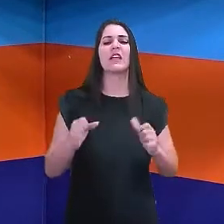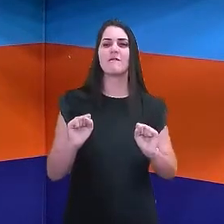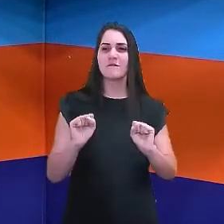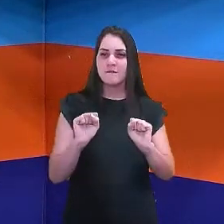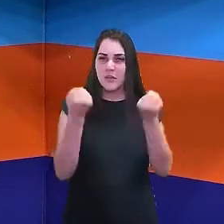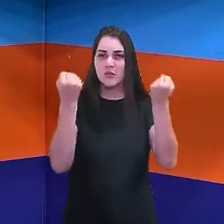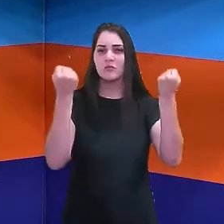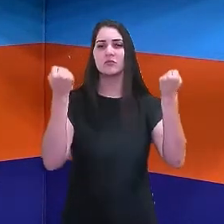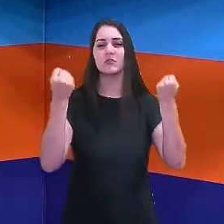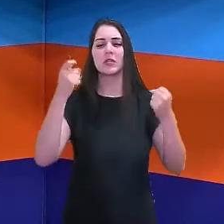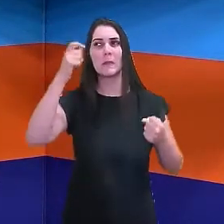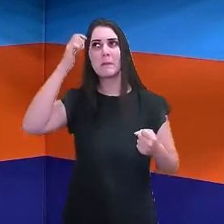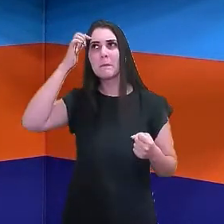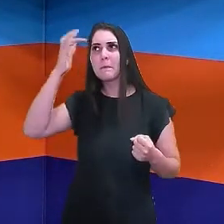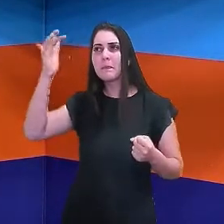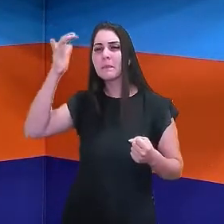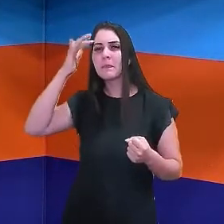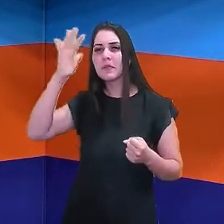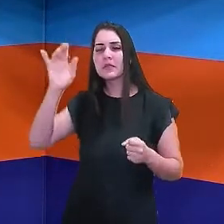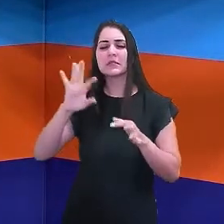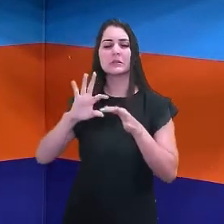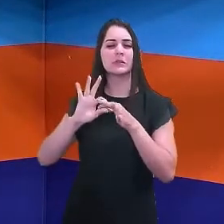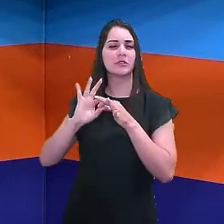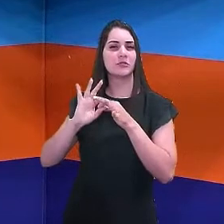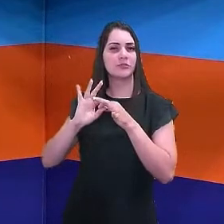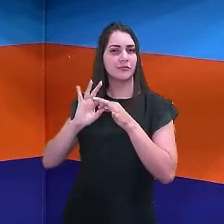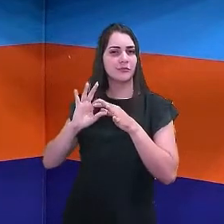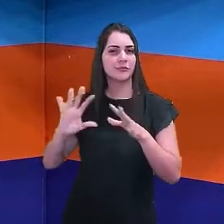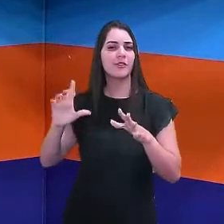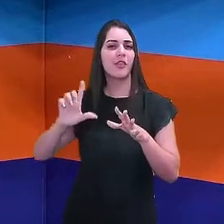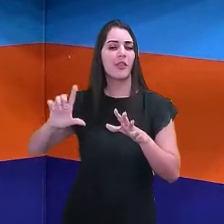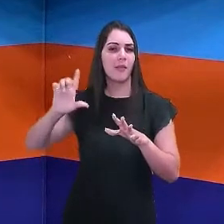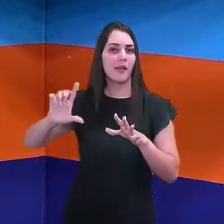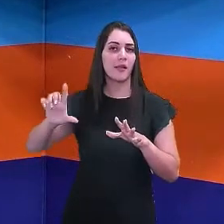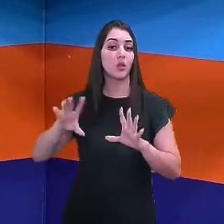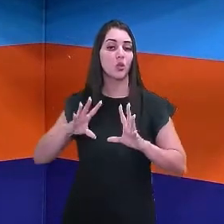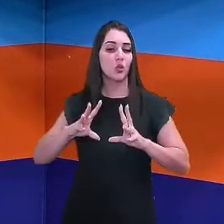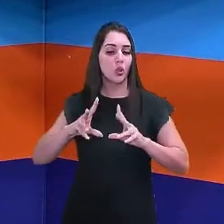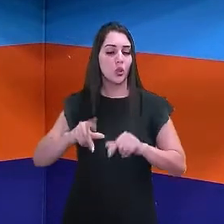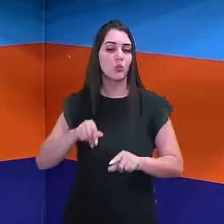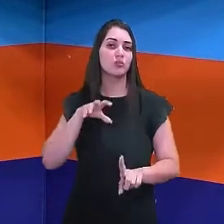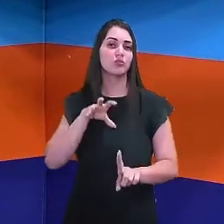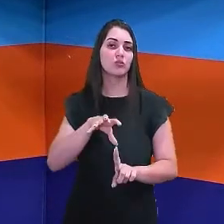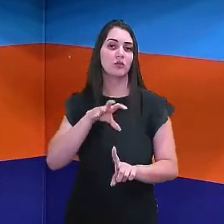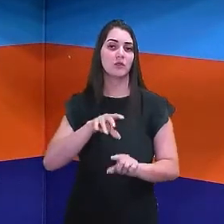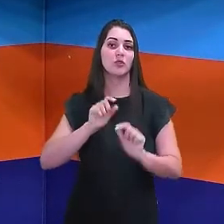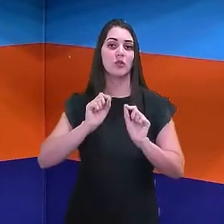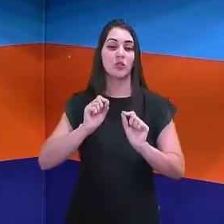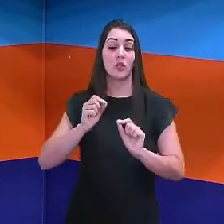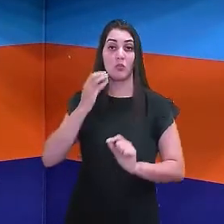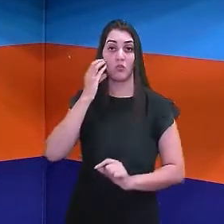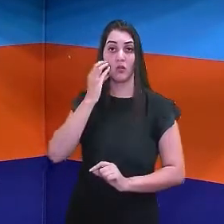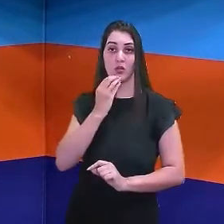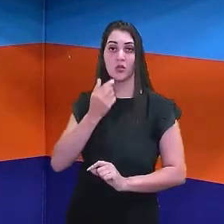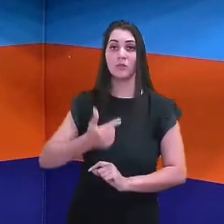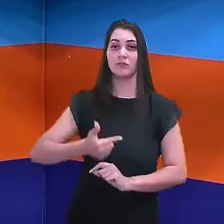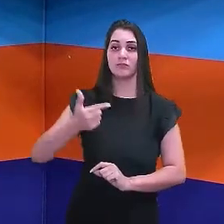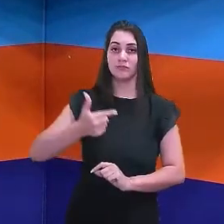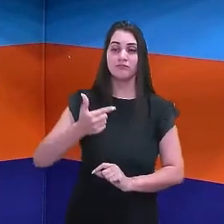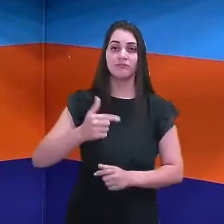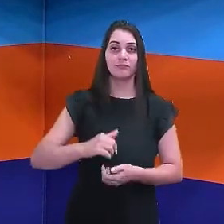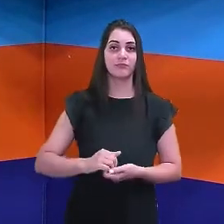revoltas, pensamentos liberais. Tudo isso influenciou para que o Dom Pedro